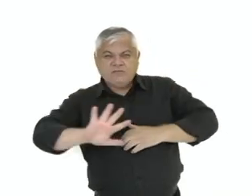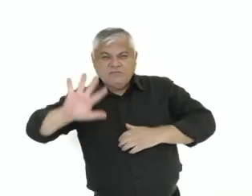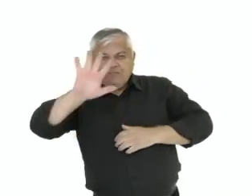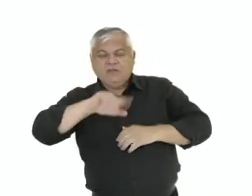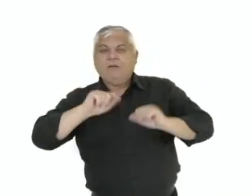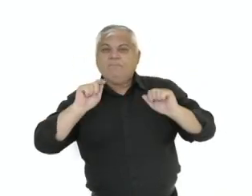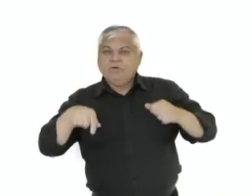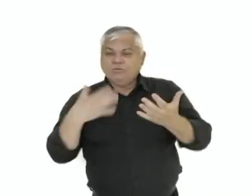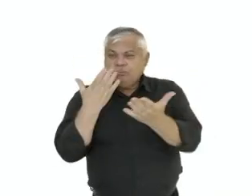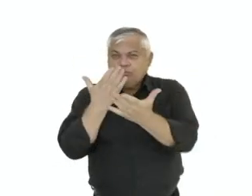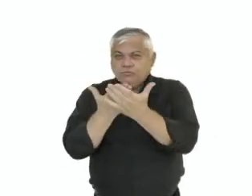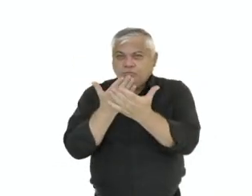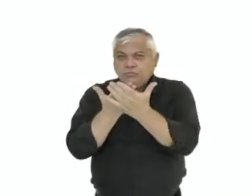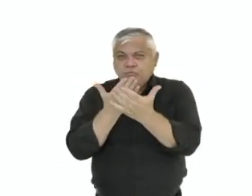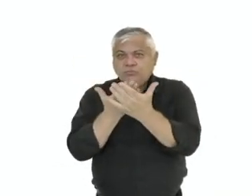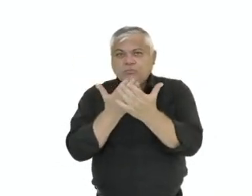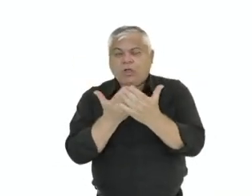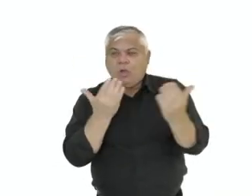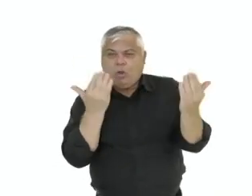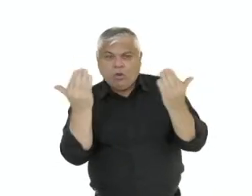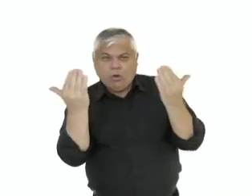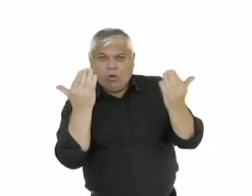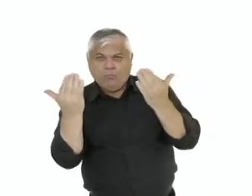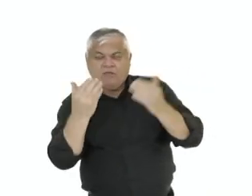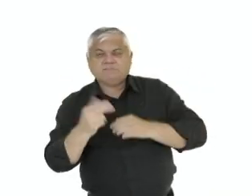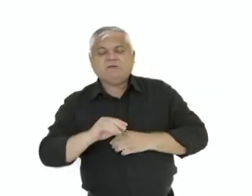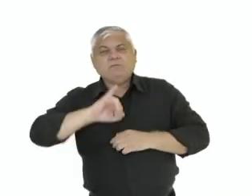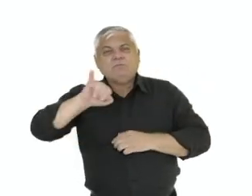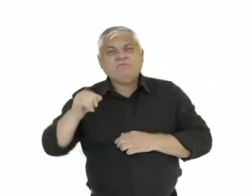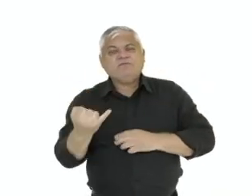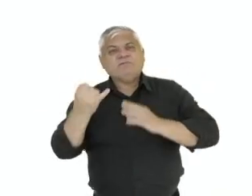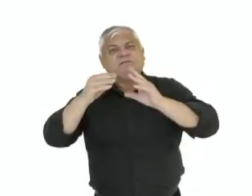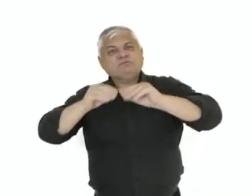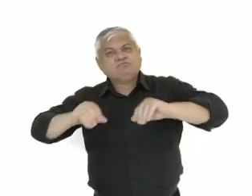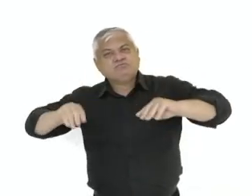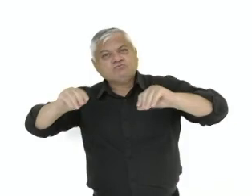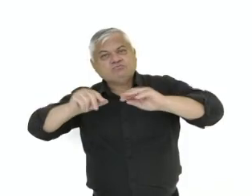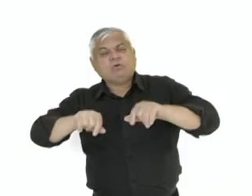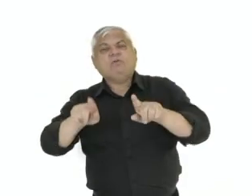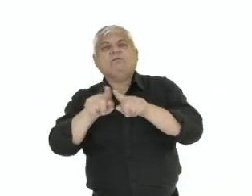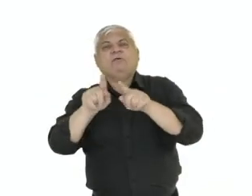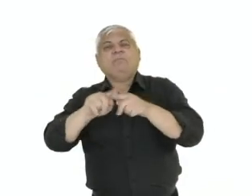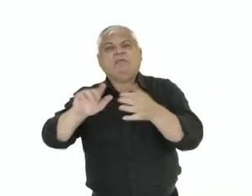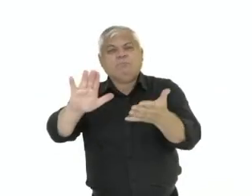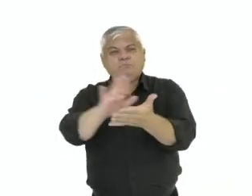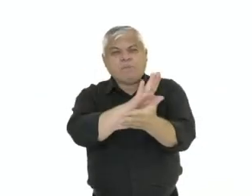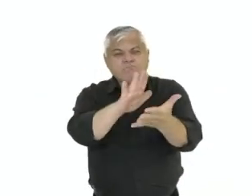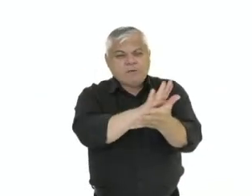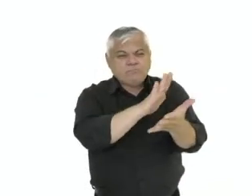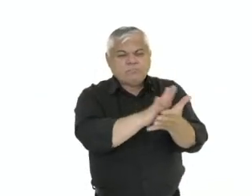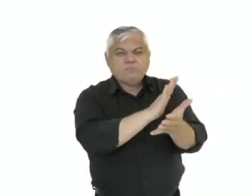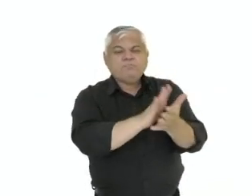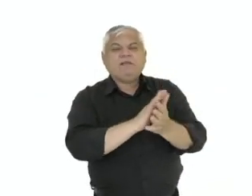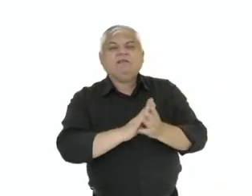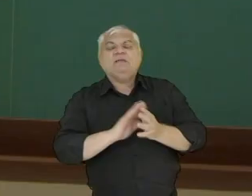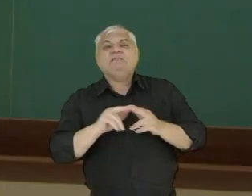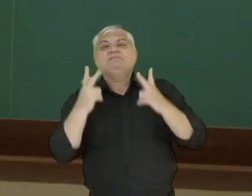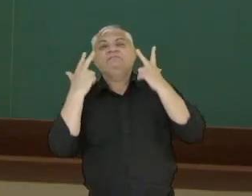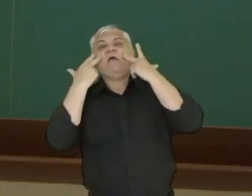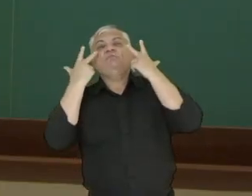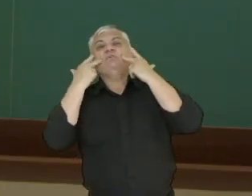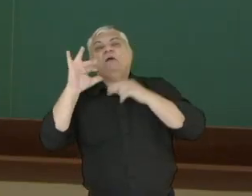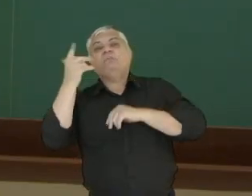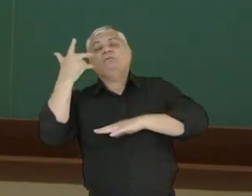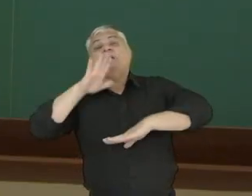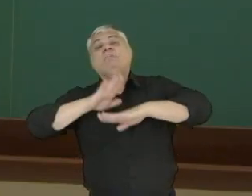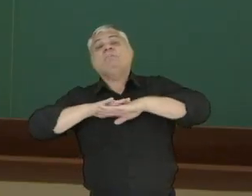estudos comparativos sobre o uso e ocupação do solo, bem como os impactos ambientais causados pela natureza e também pelo ser